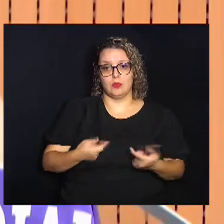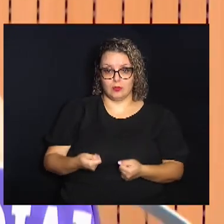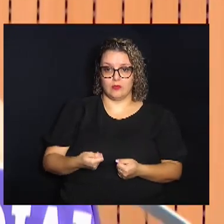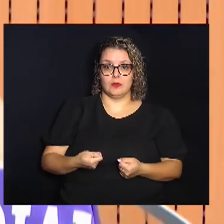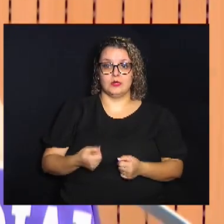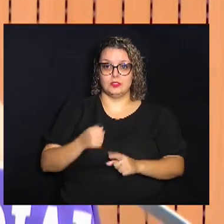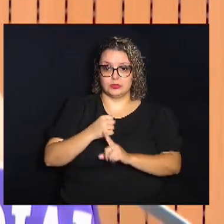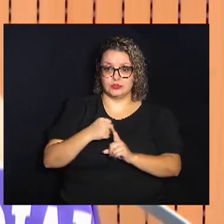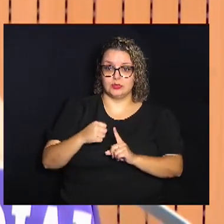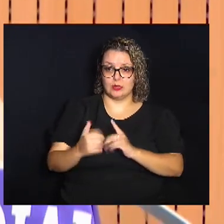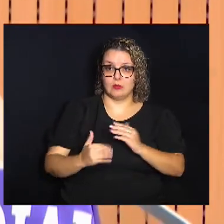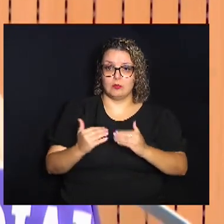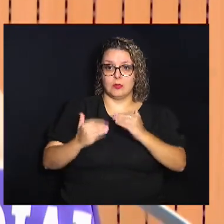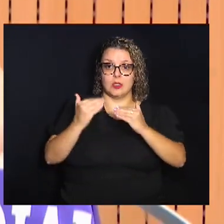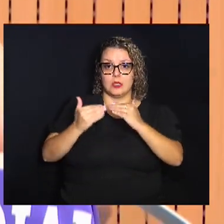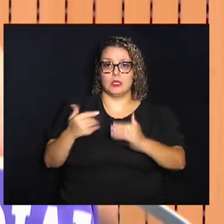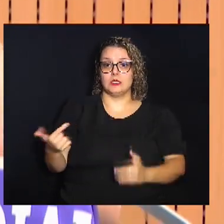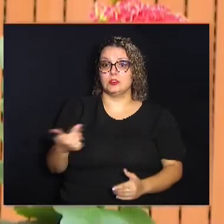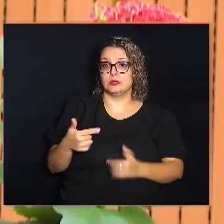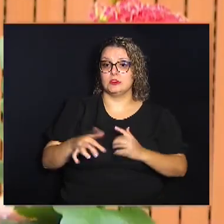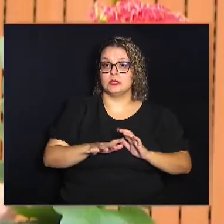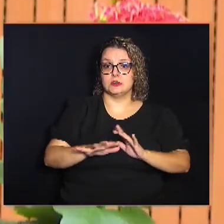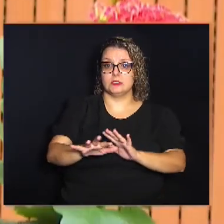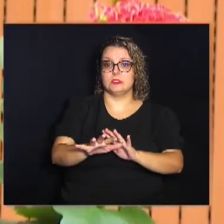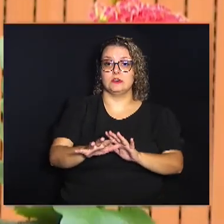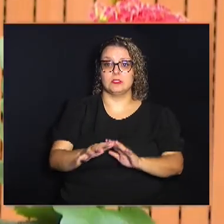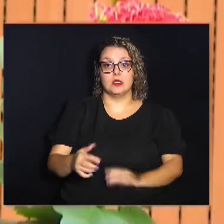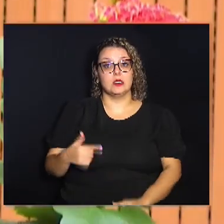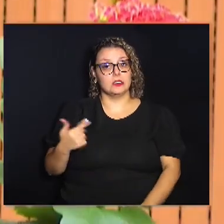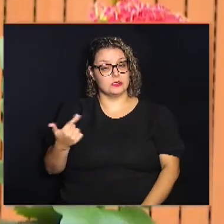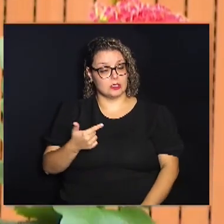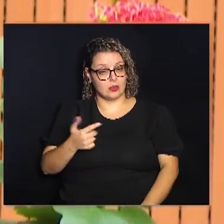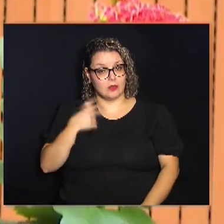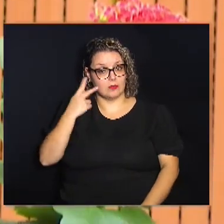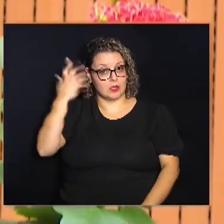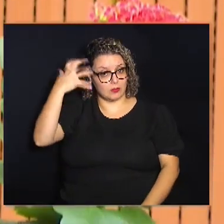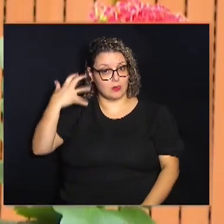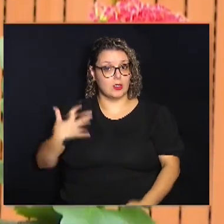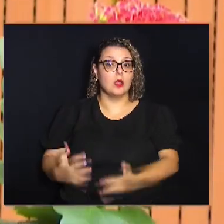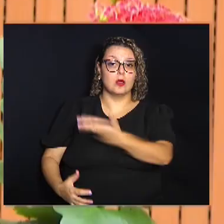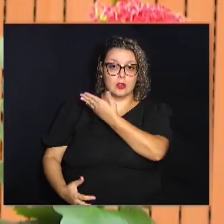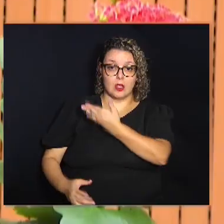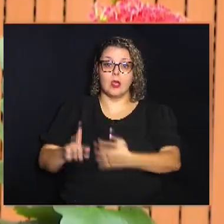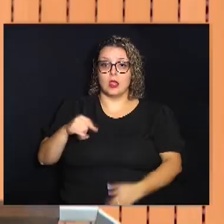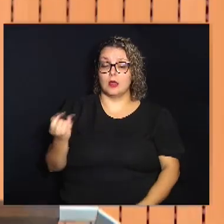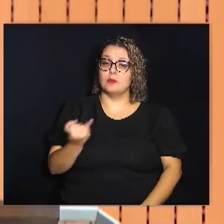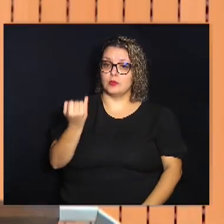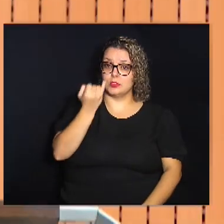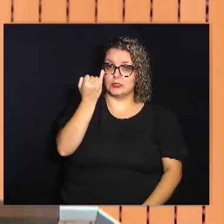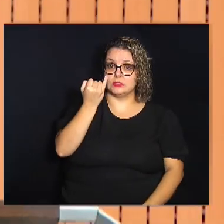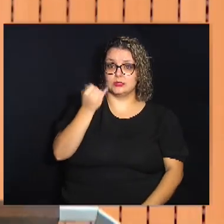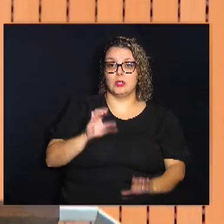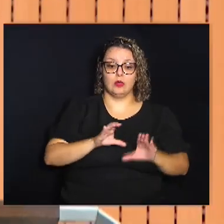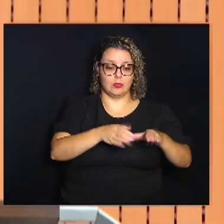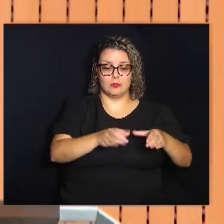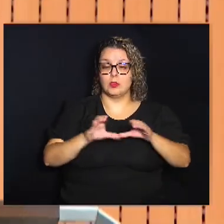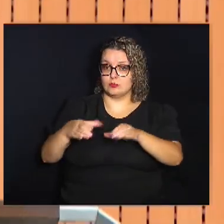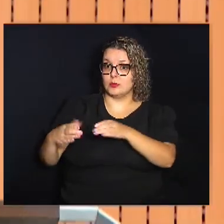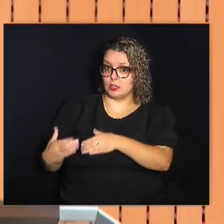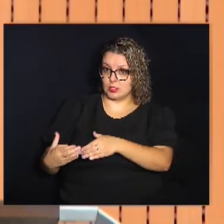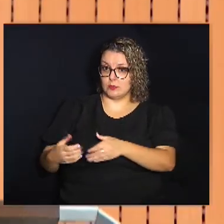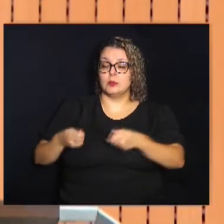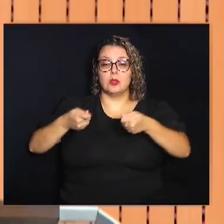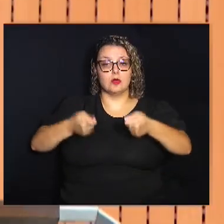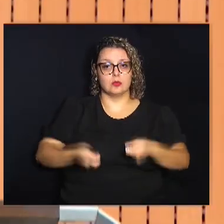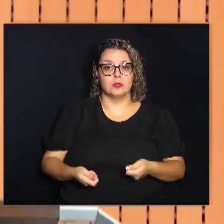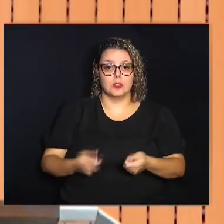para a construção da segunda marcha. Segundo a vereadora Guida, é muito importante construir comitês para consolidar